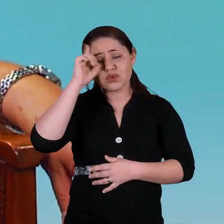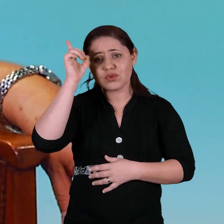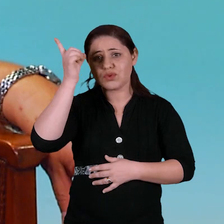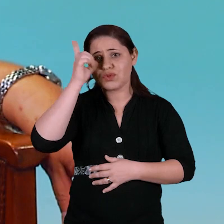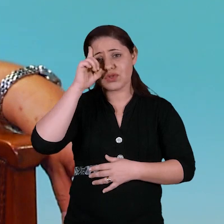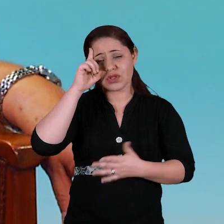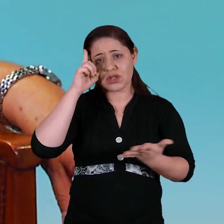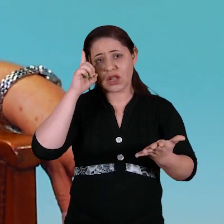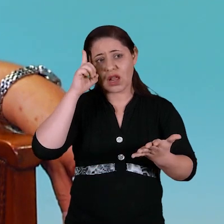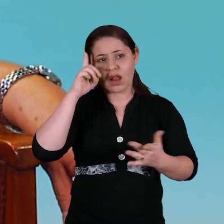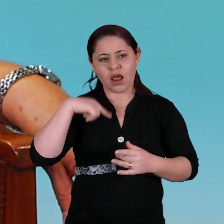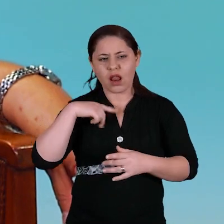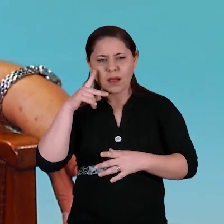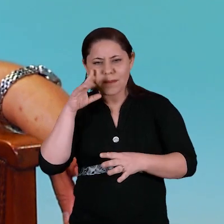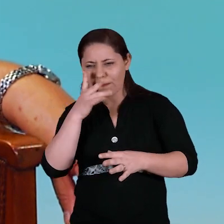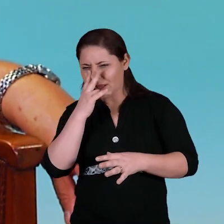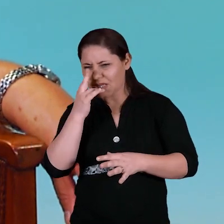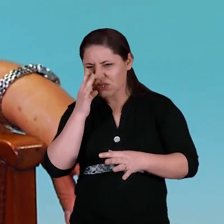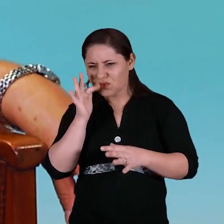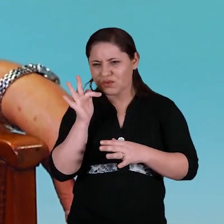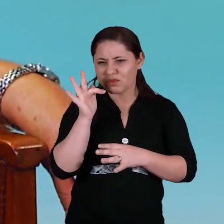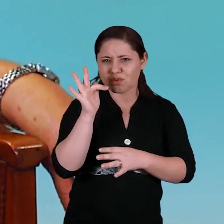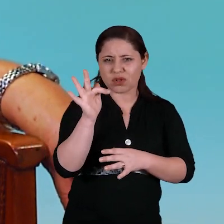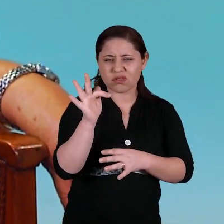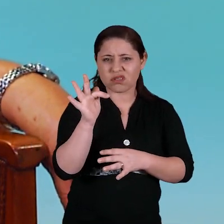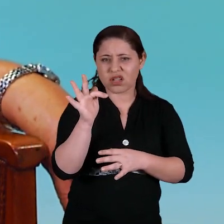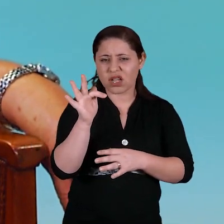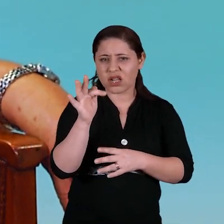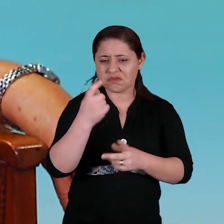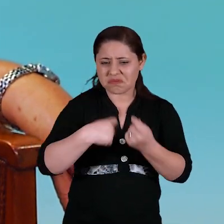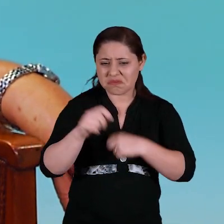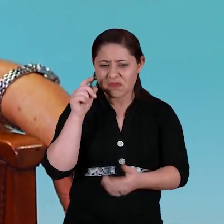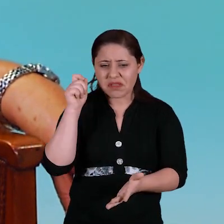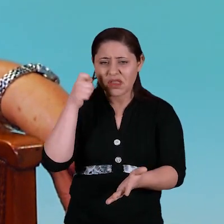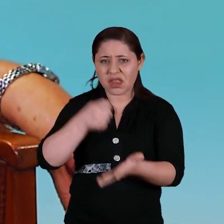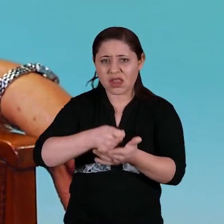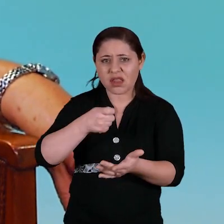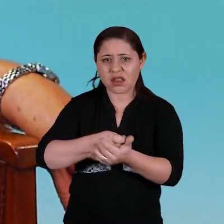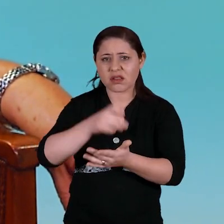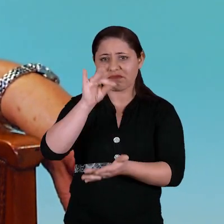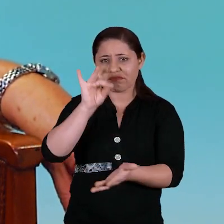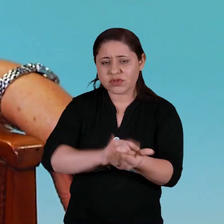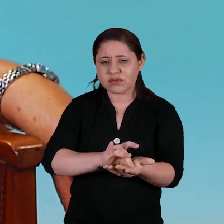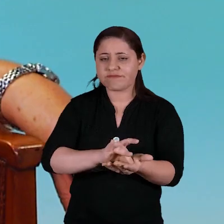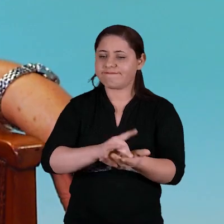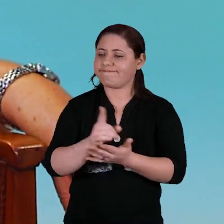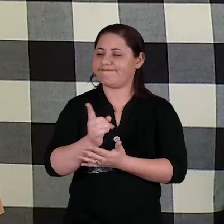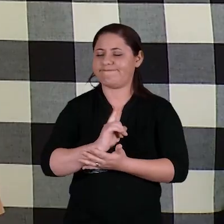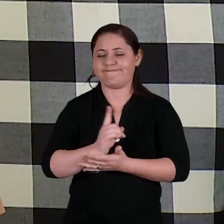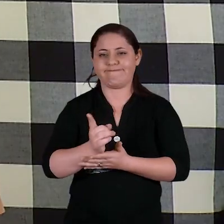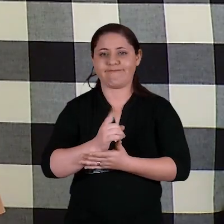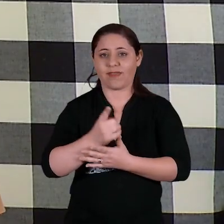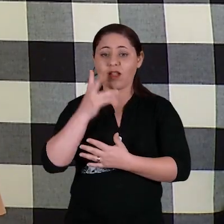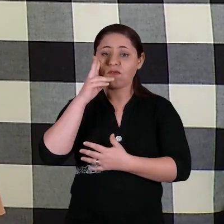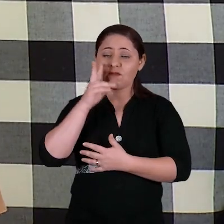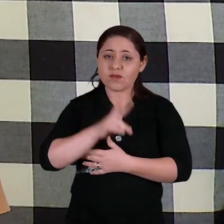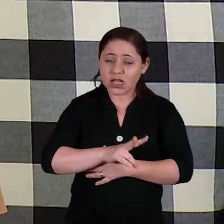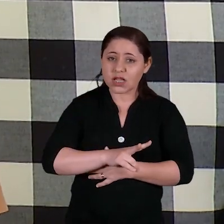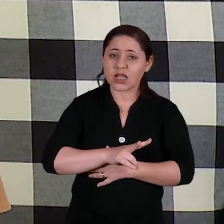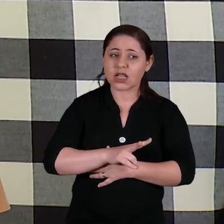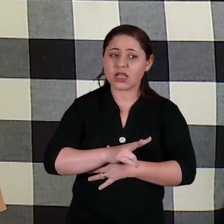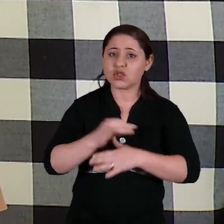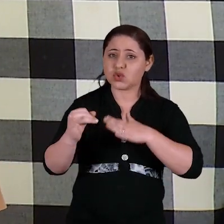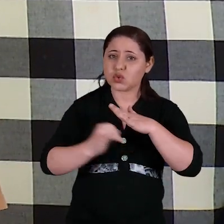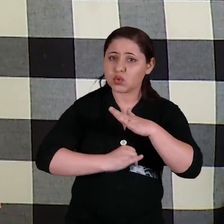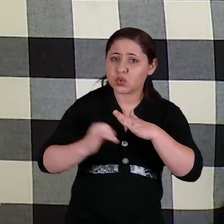dia, sabe? Lá na ponta, que não está sendo efetivo. Então, hoje, nós vemos aí várias